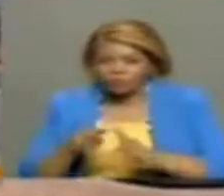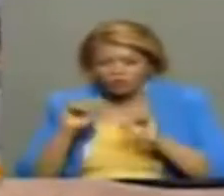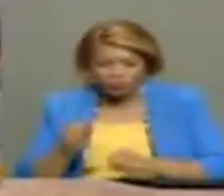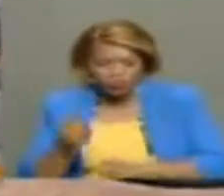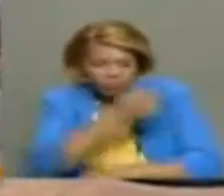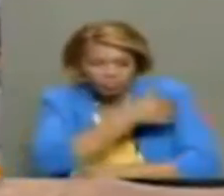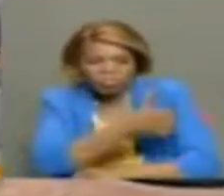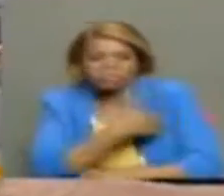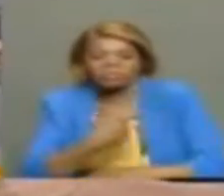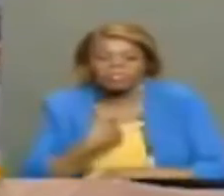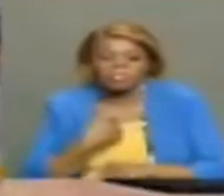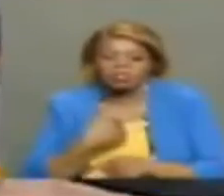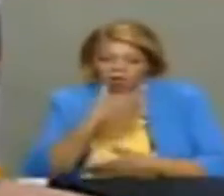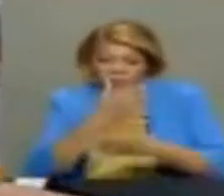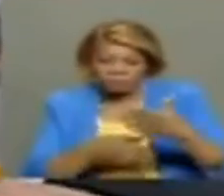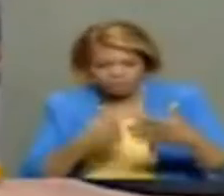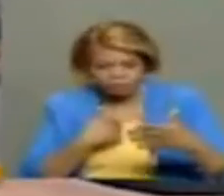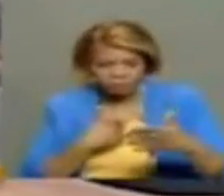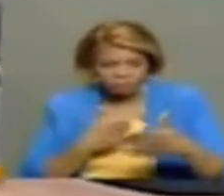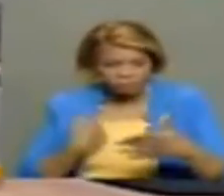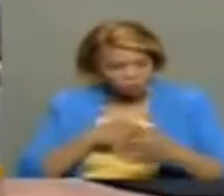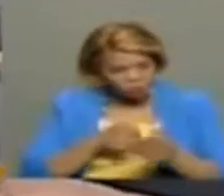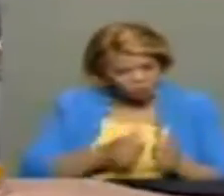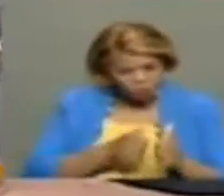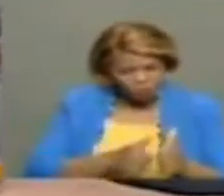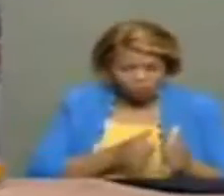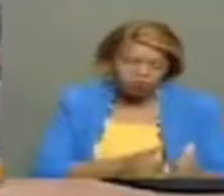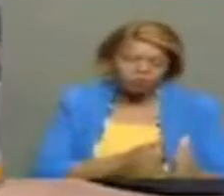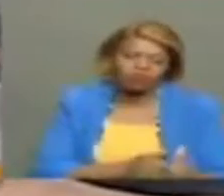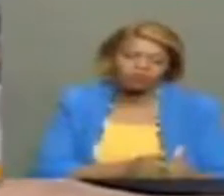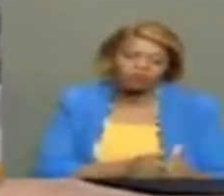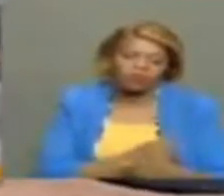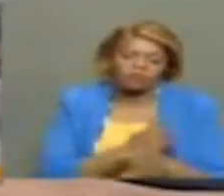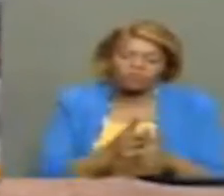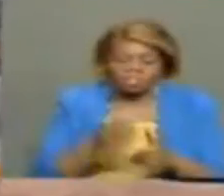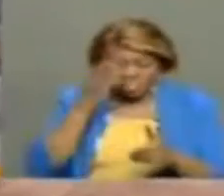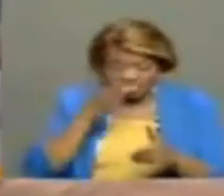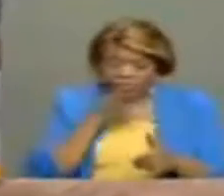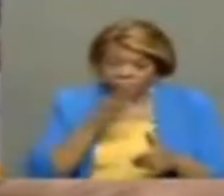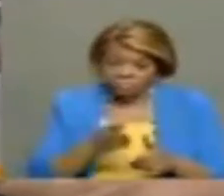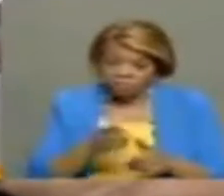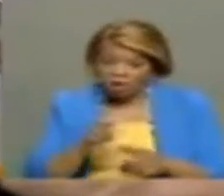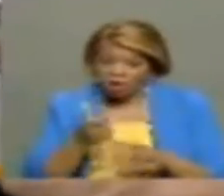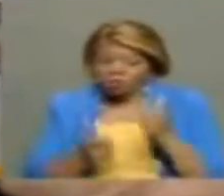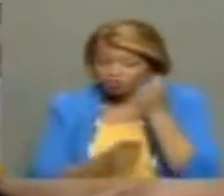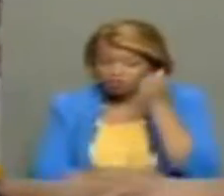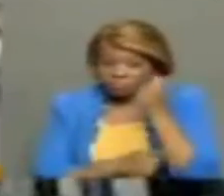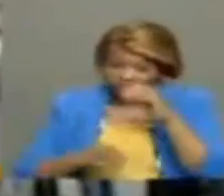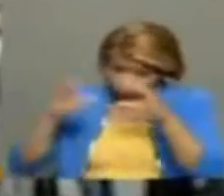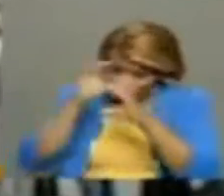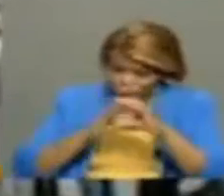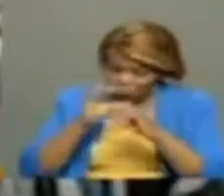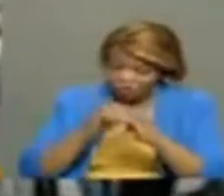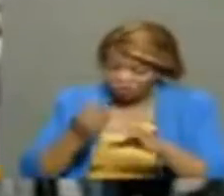vamos acompanhar. A pressão internacional é muito grande na procura, mas há uma previsão de